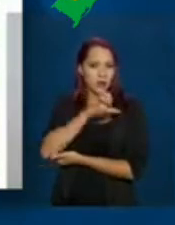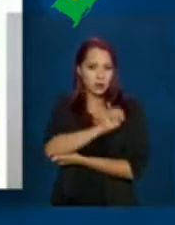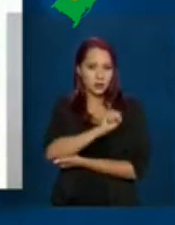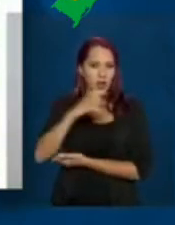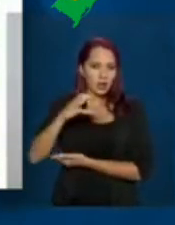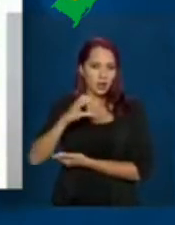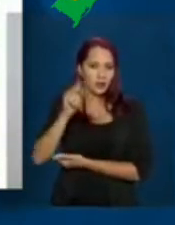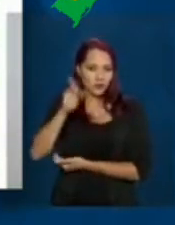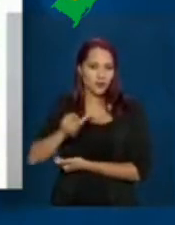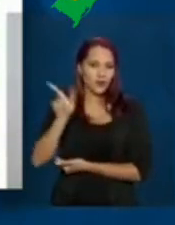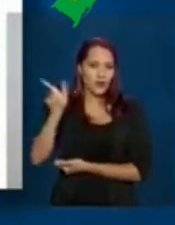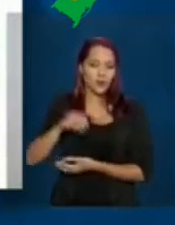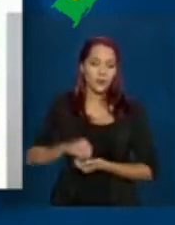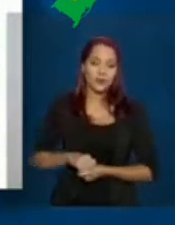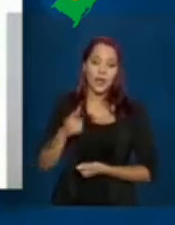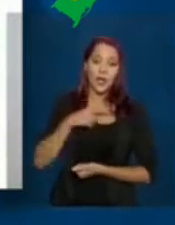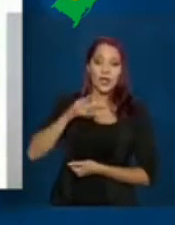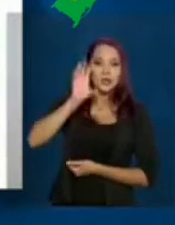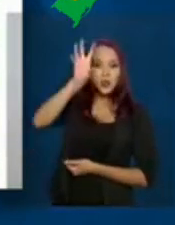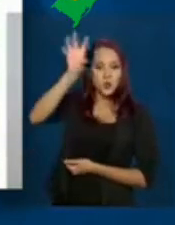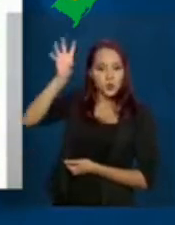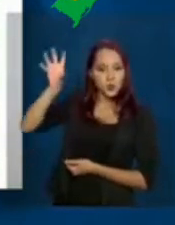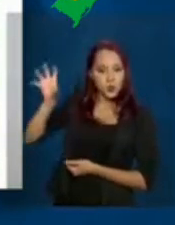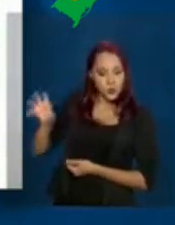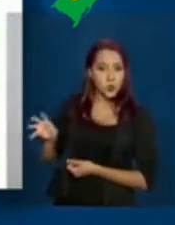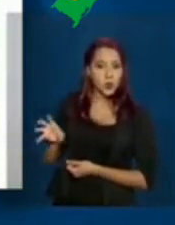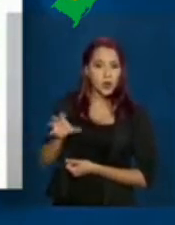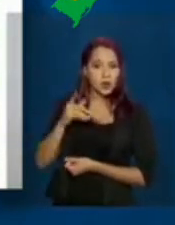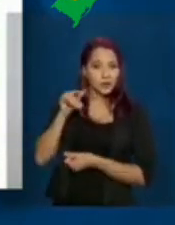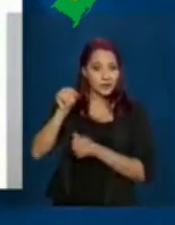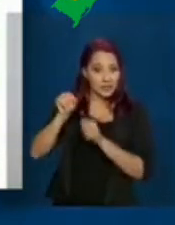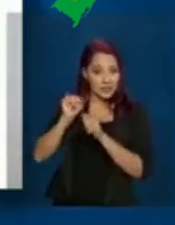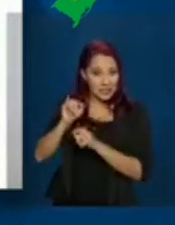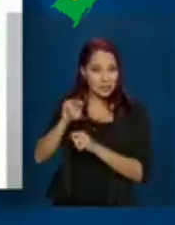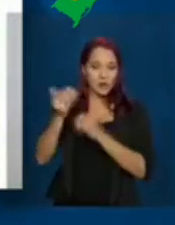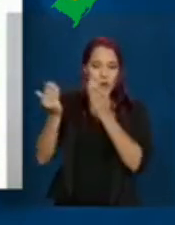Catarina. Então, estes são os locais em que, comparando